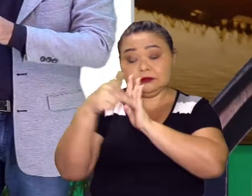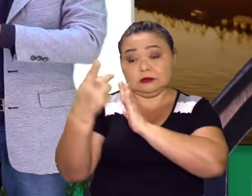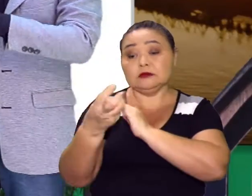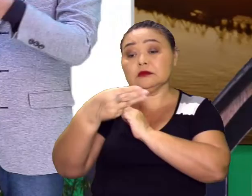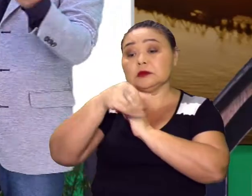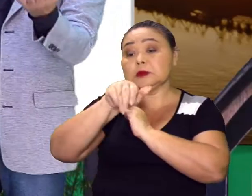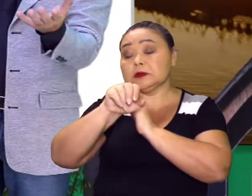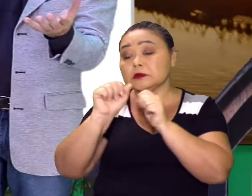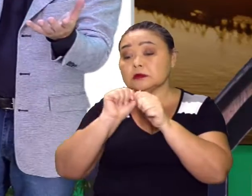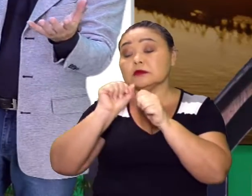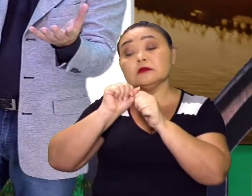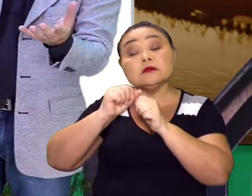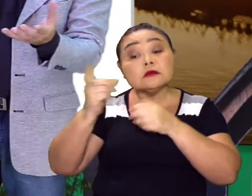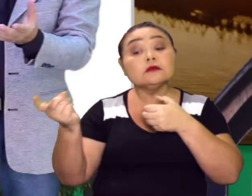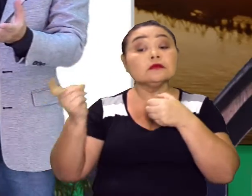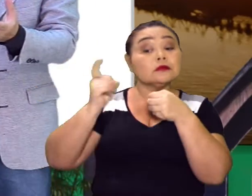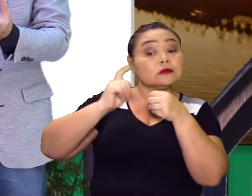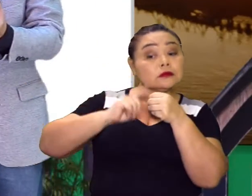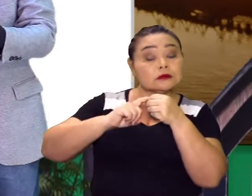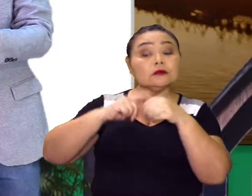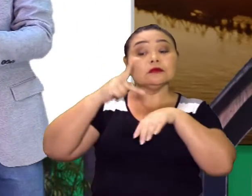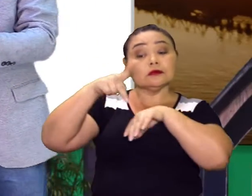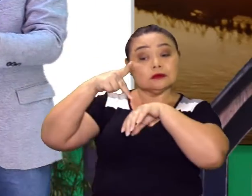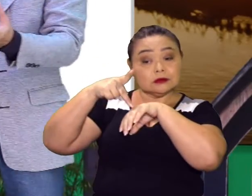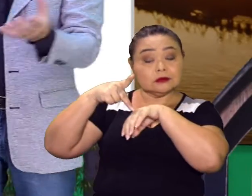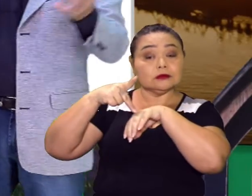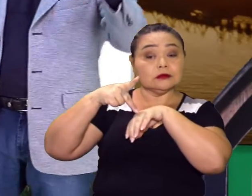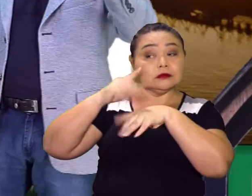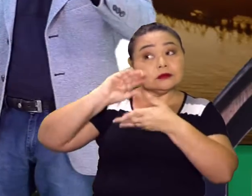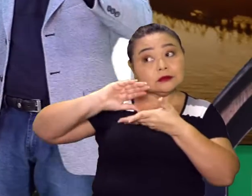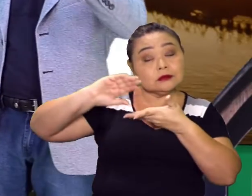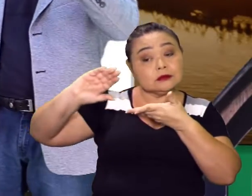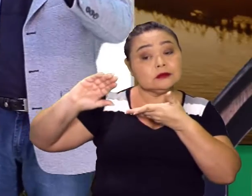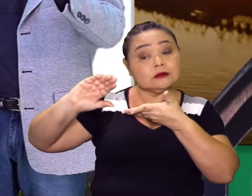na Ásia voltam para os seus países de origem que